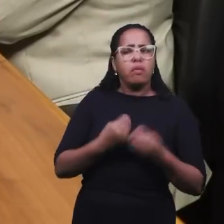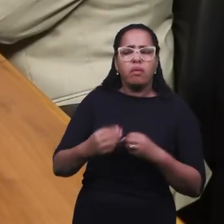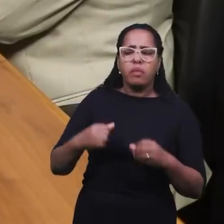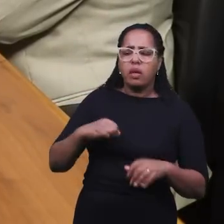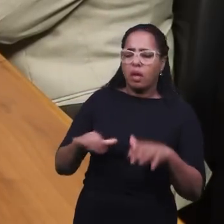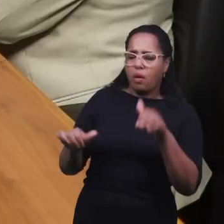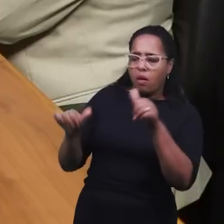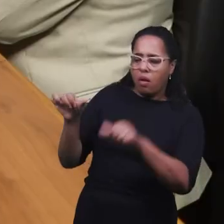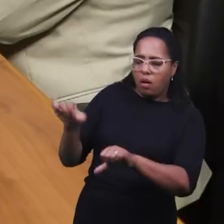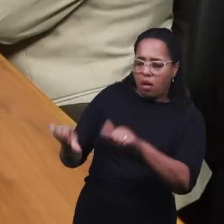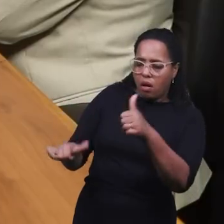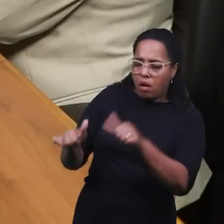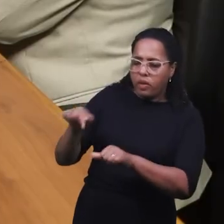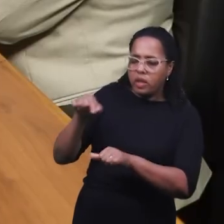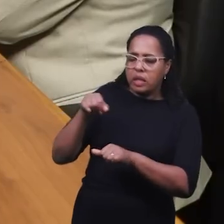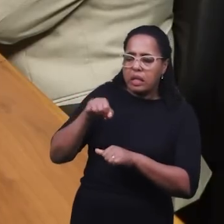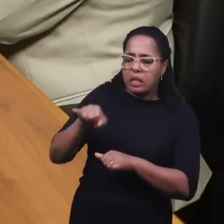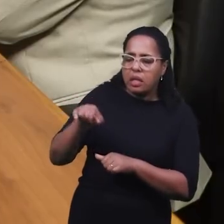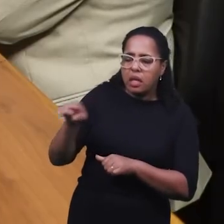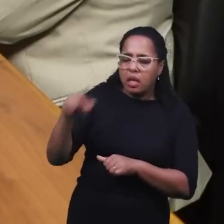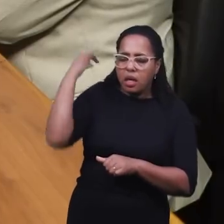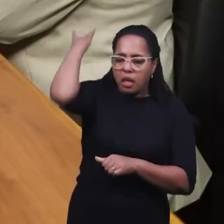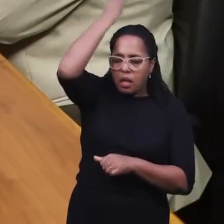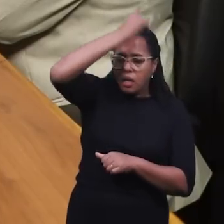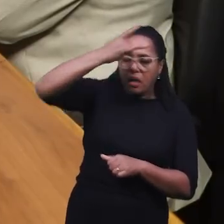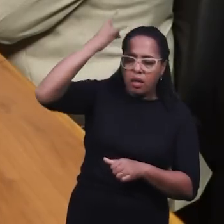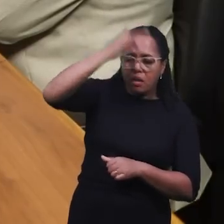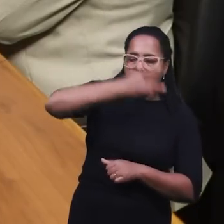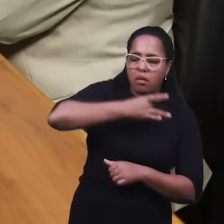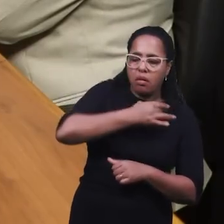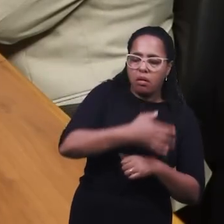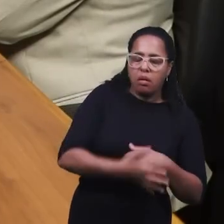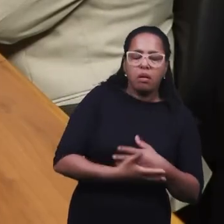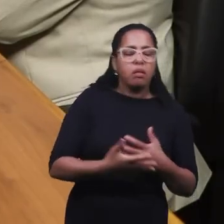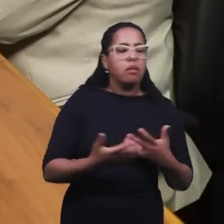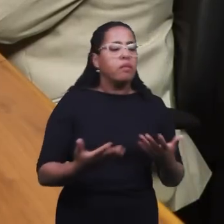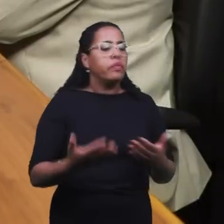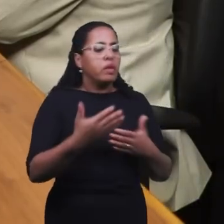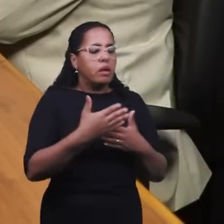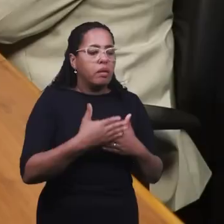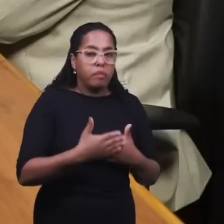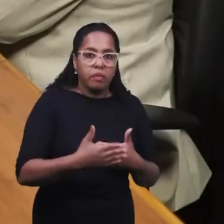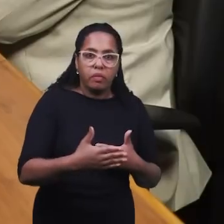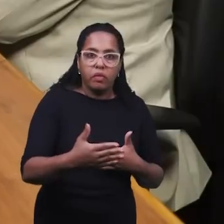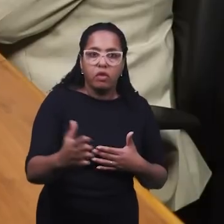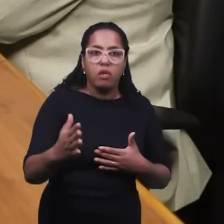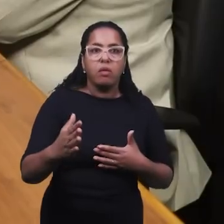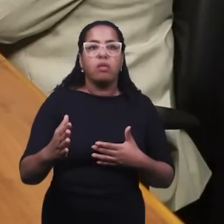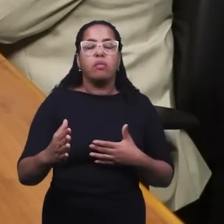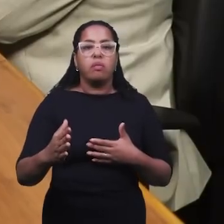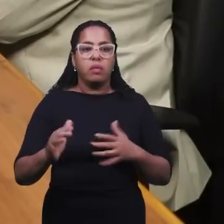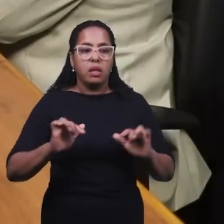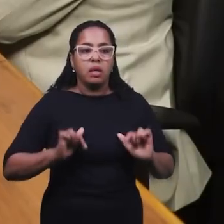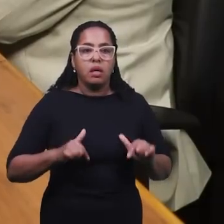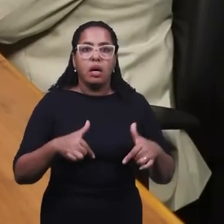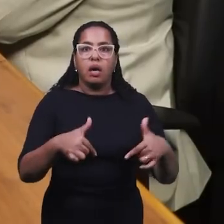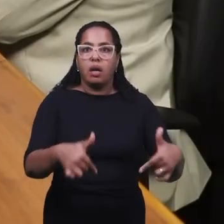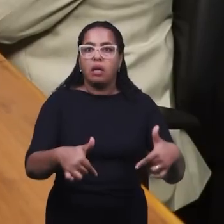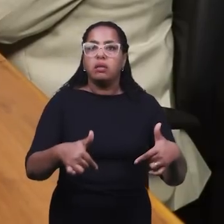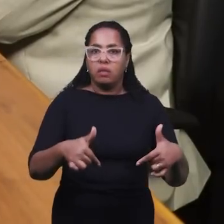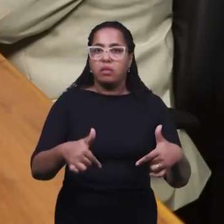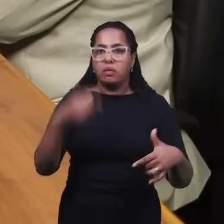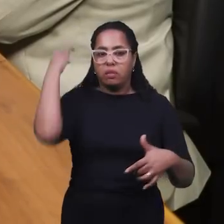avaliar? Será que eu tenho condição de avaliar isso? Presta atenção, não, o irmão tem o Espírito Santo, é batizado com o Espírito Santo,